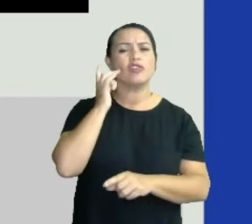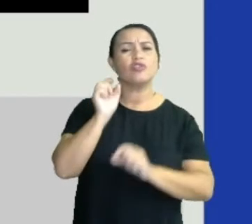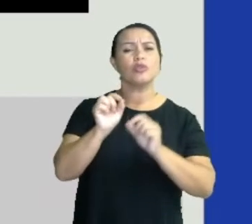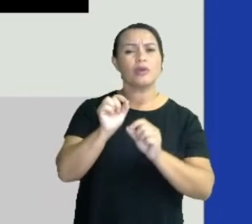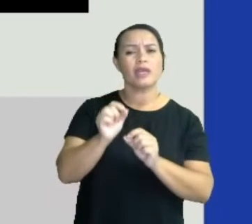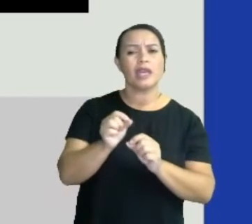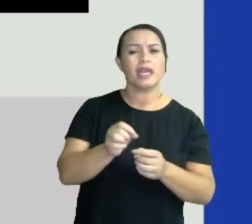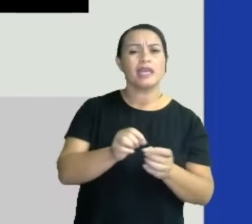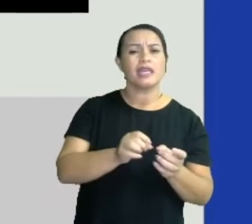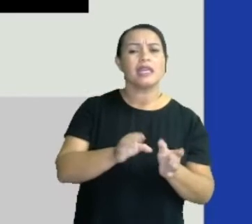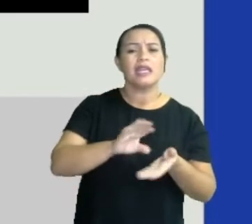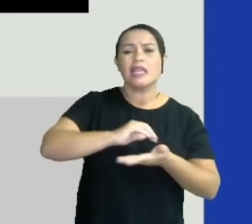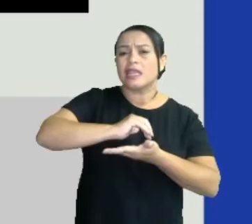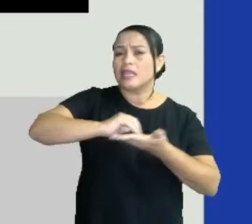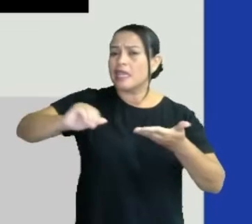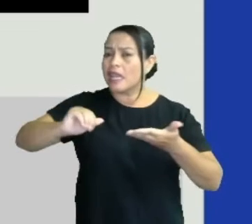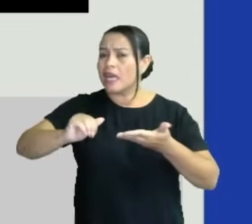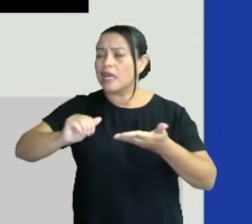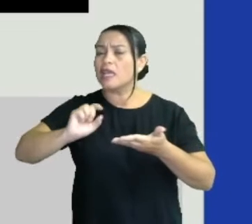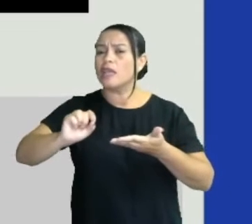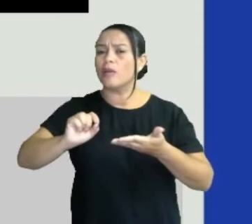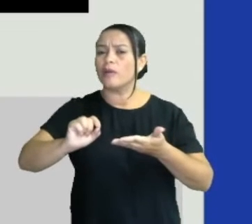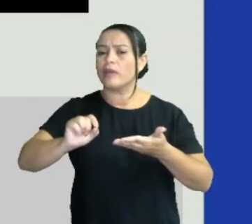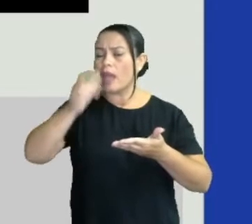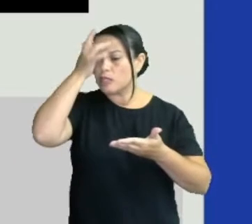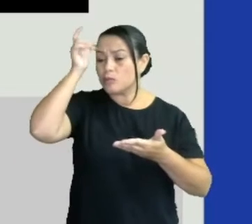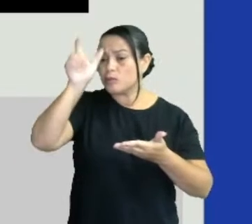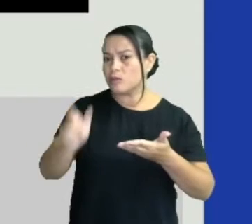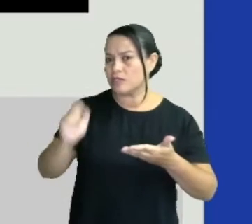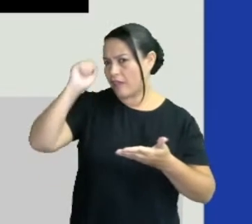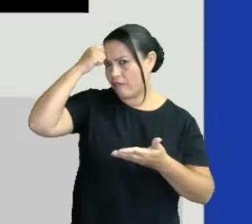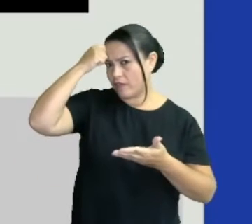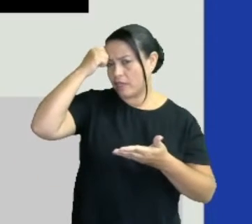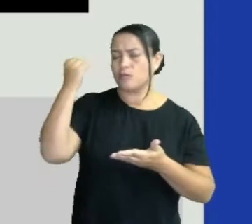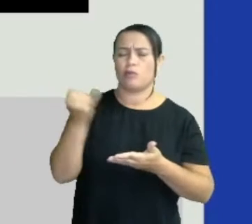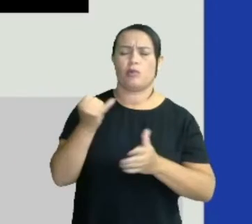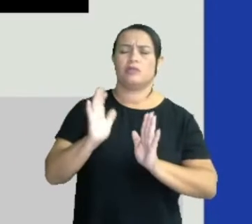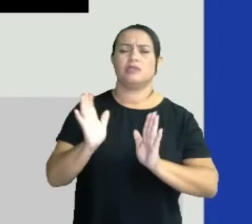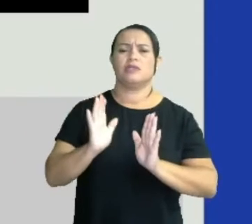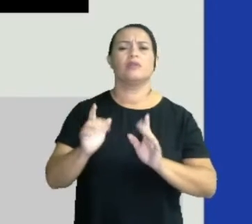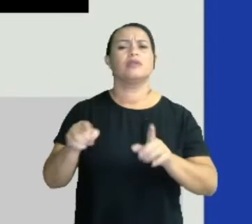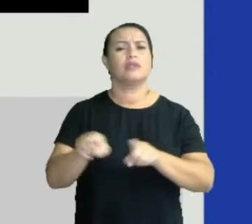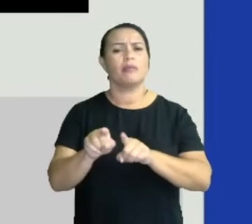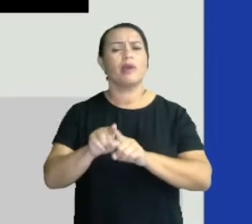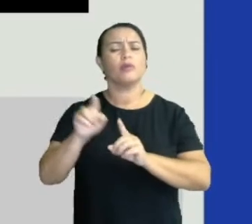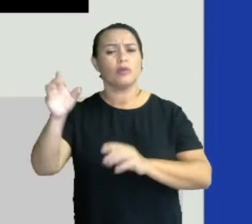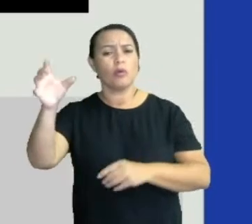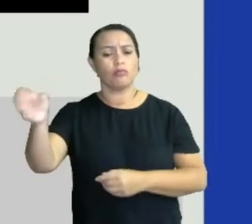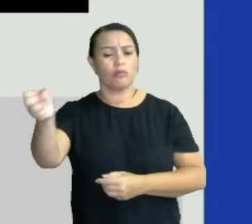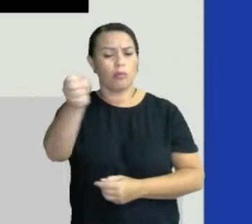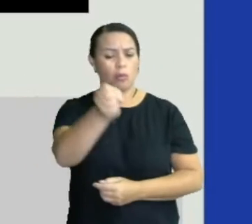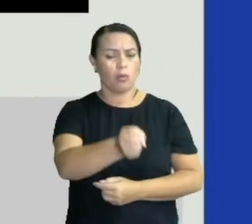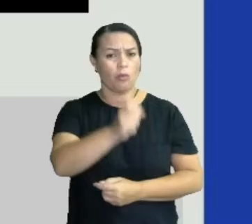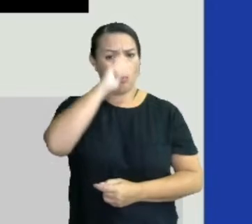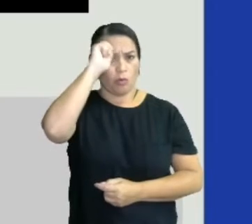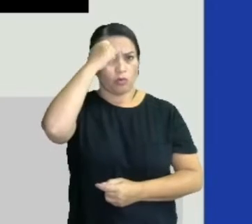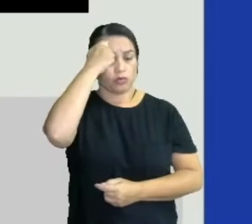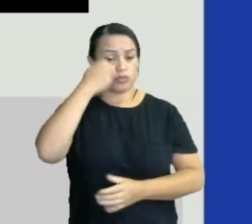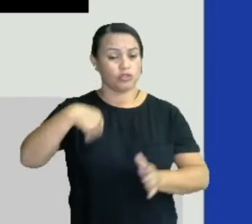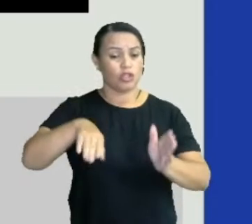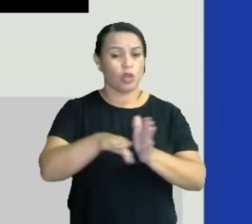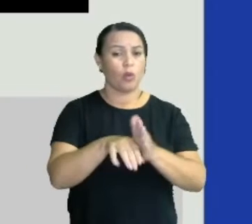sua importância. Então, o povo africano, quando chega aqui na condição